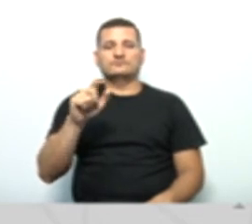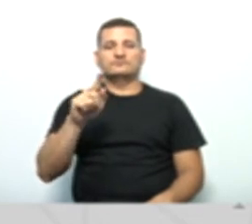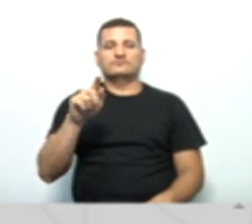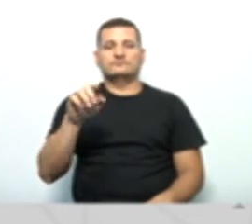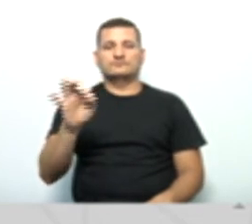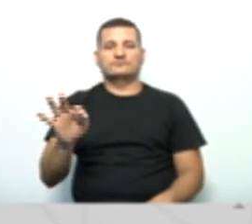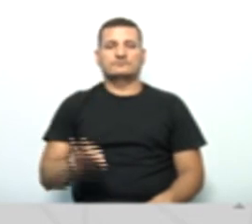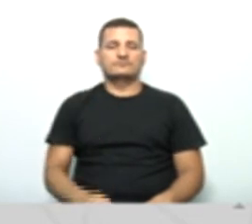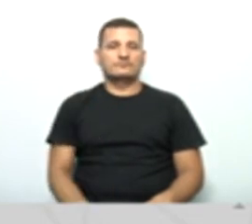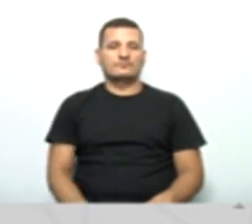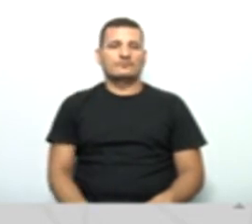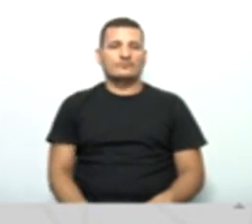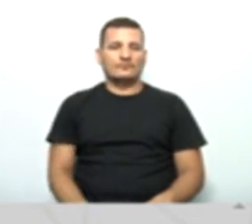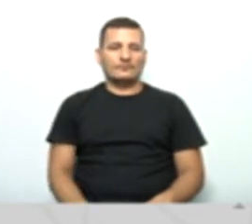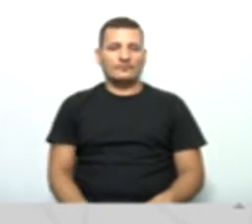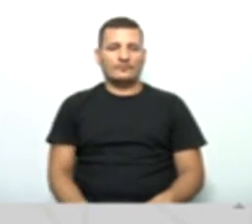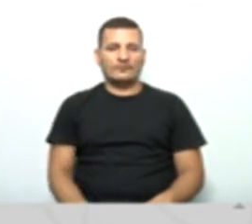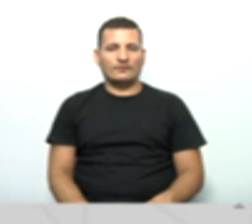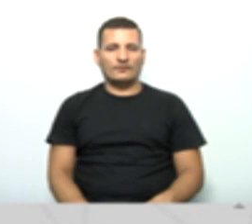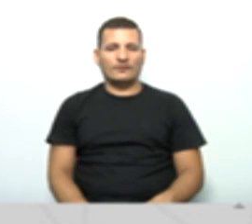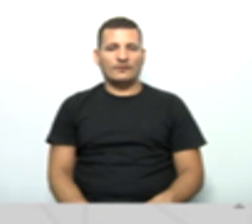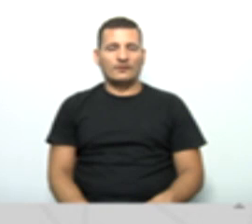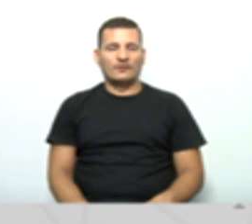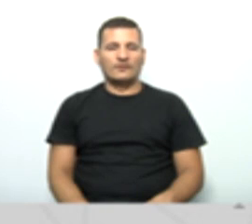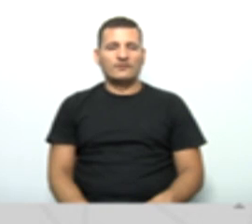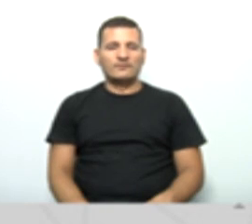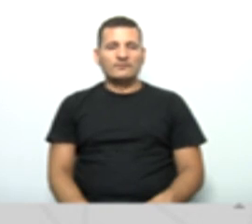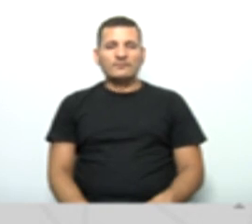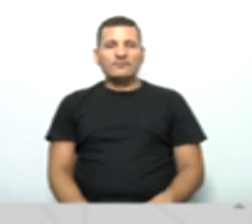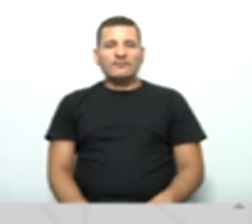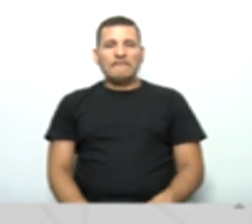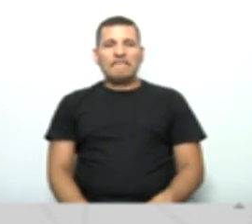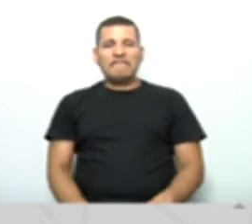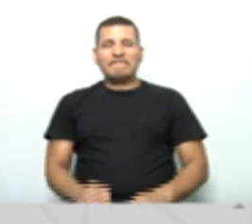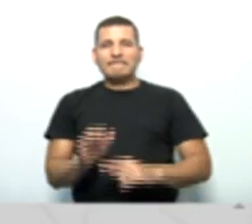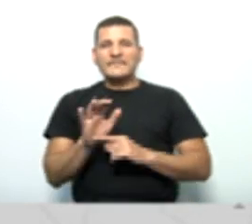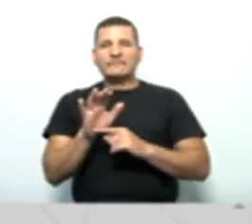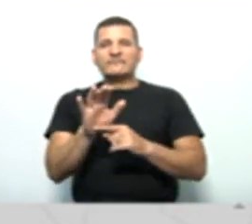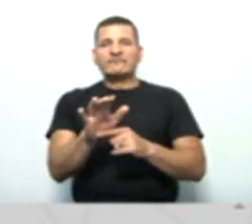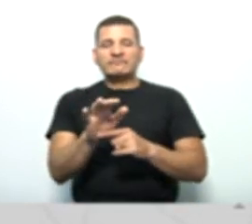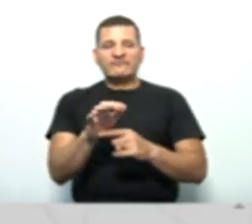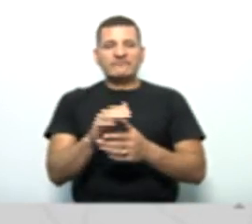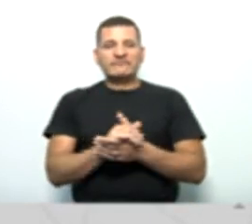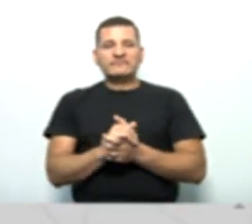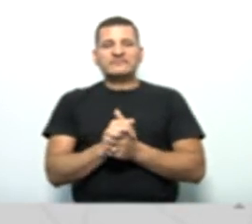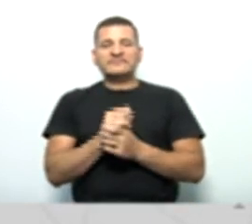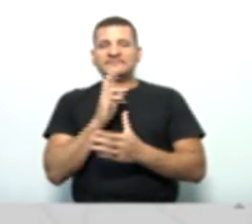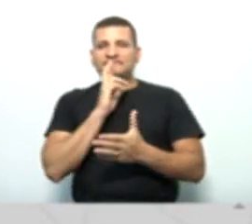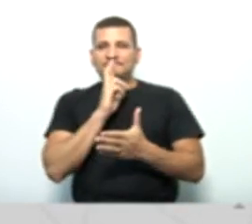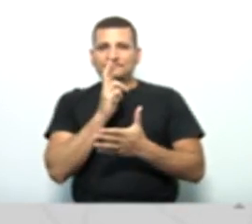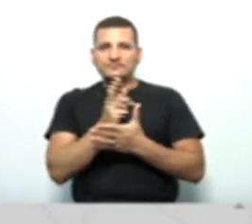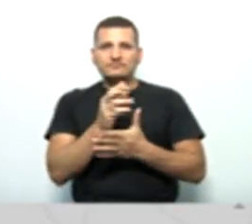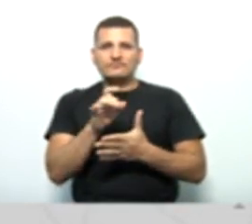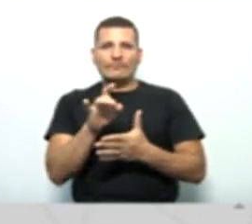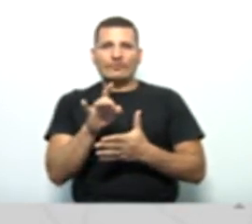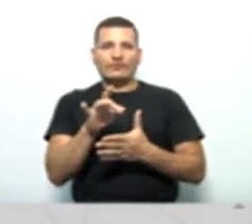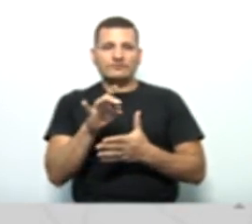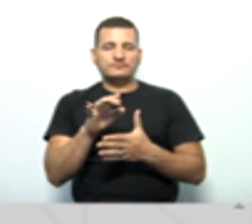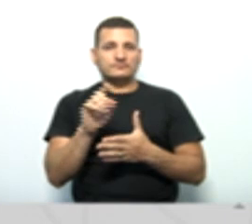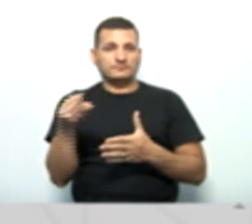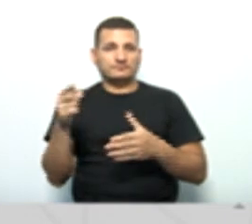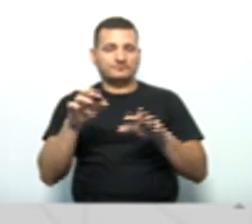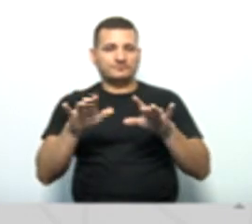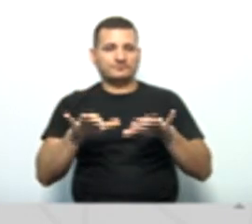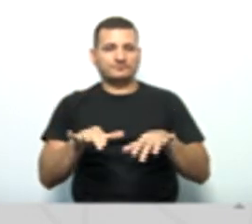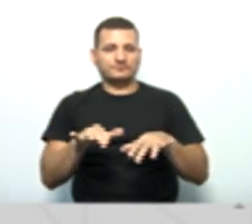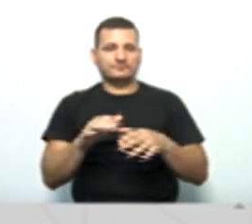Pronto. Aqui eu estou mostrando o valor para vocês dessa questão. Já estou mostrando a resposta para a gente construir ela aqui.